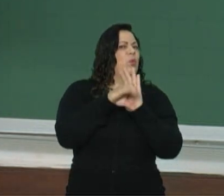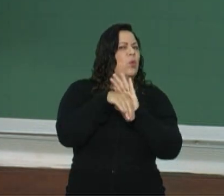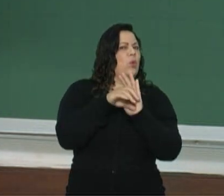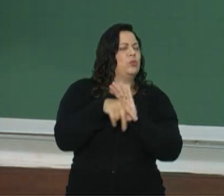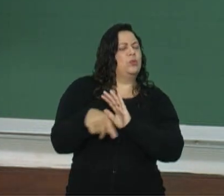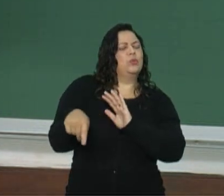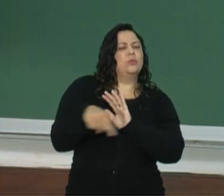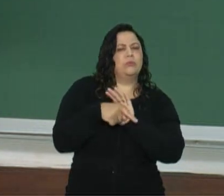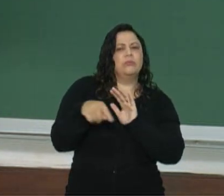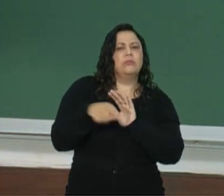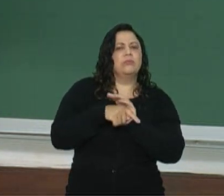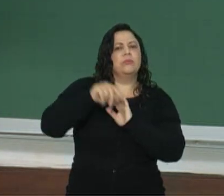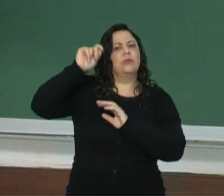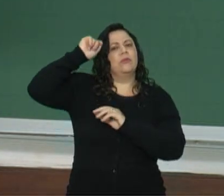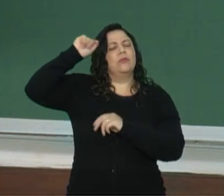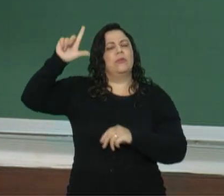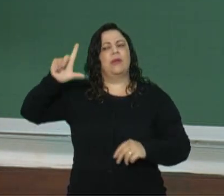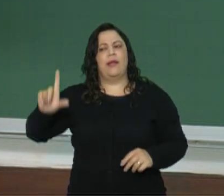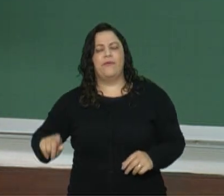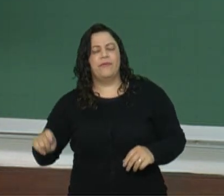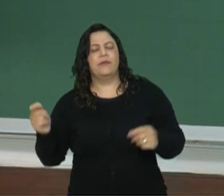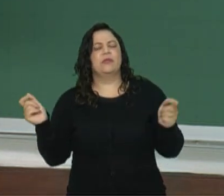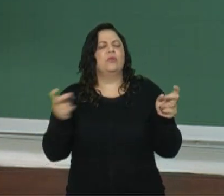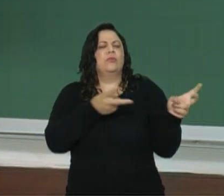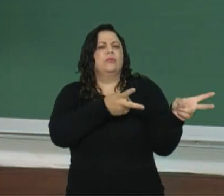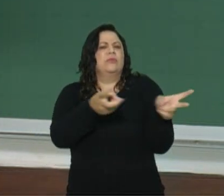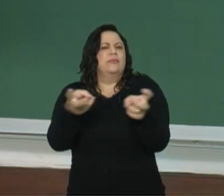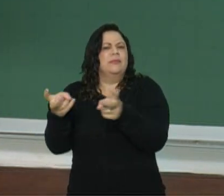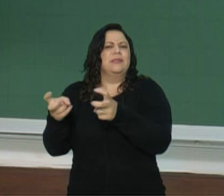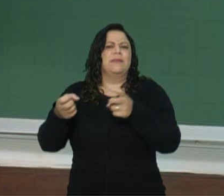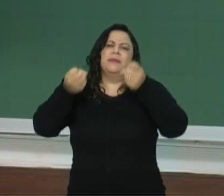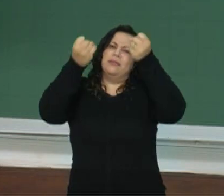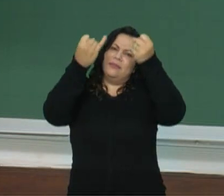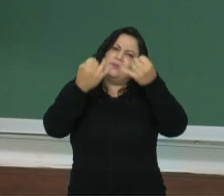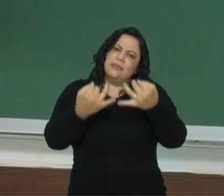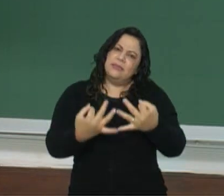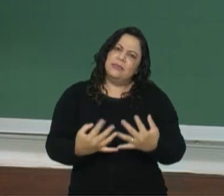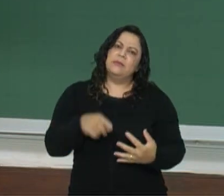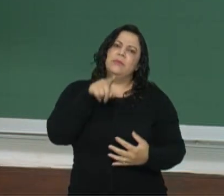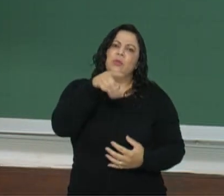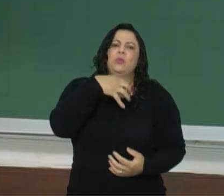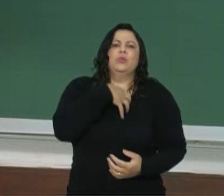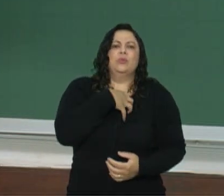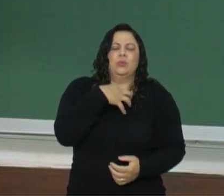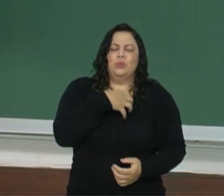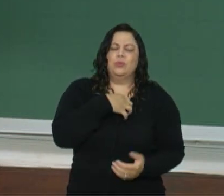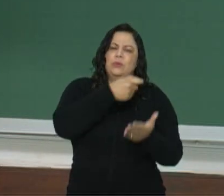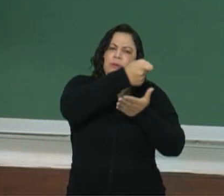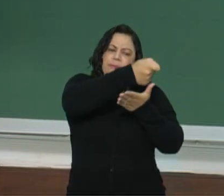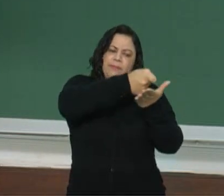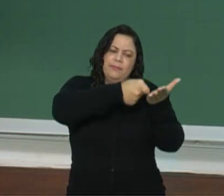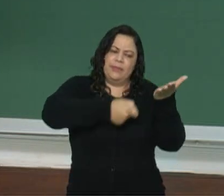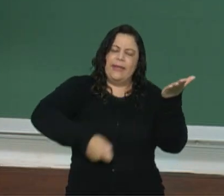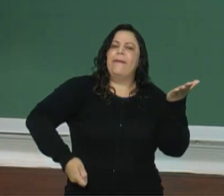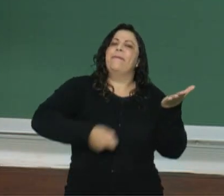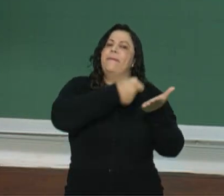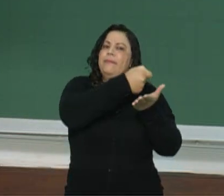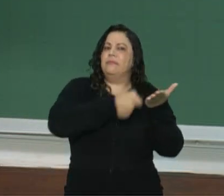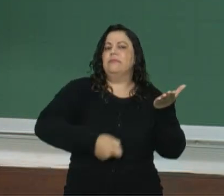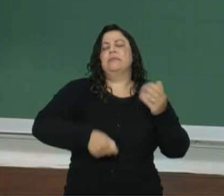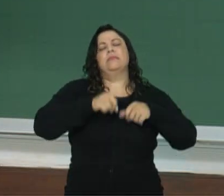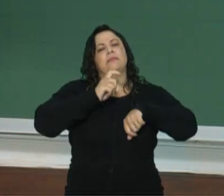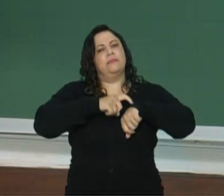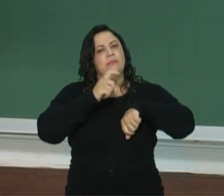Ou seja, daquilo que você percebeu até agora. Tenta explicar com as suas palavras aí, em alguns minutinhos que vai ser dado a